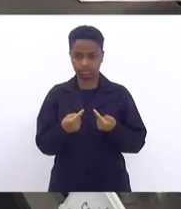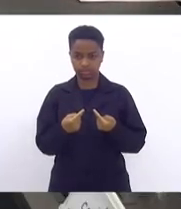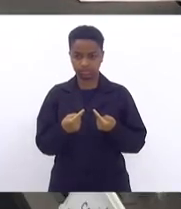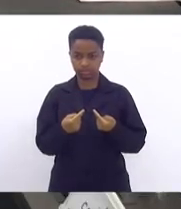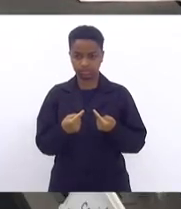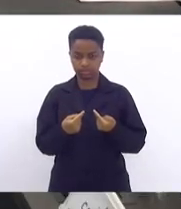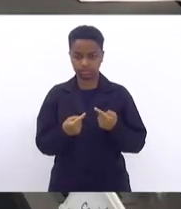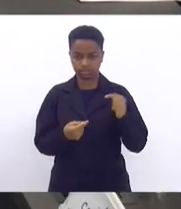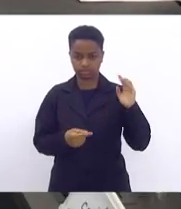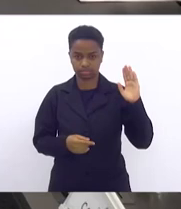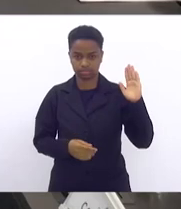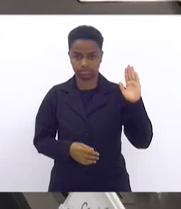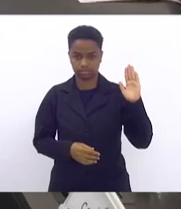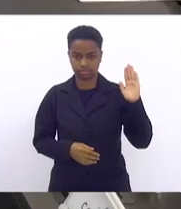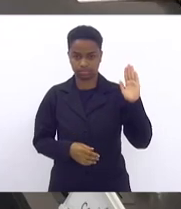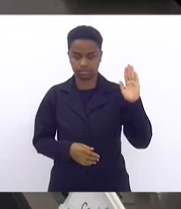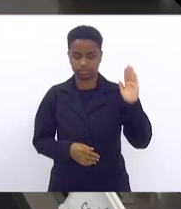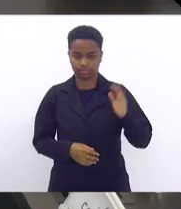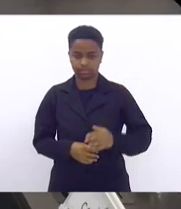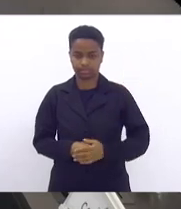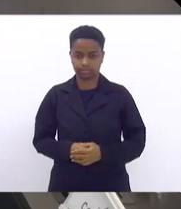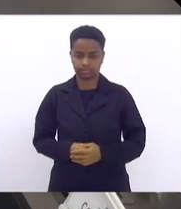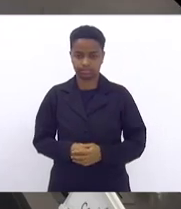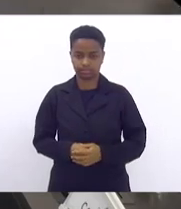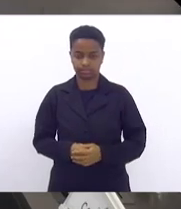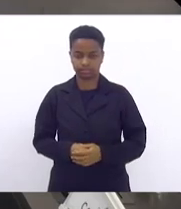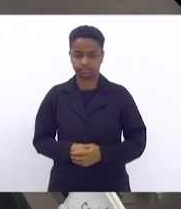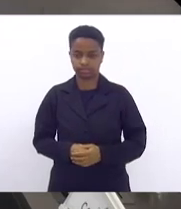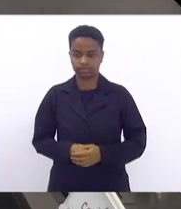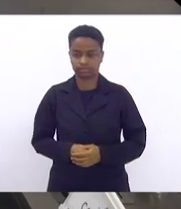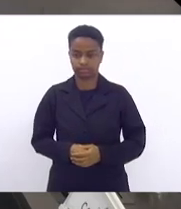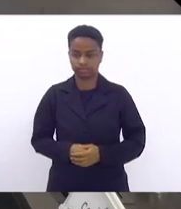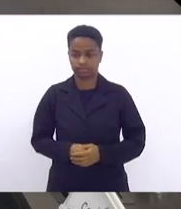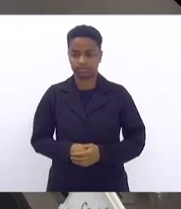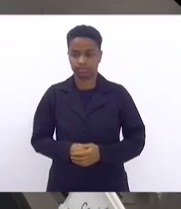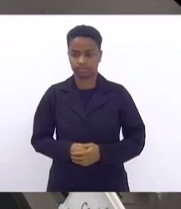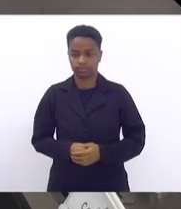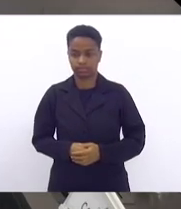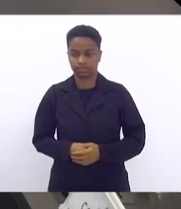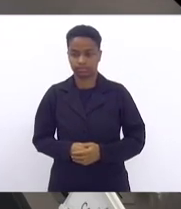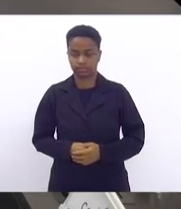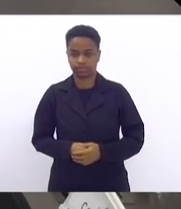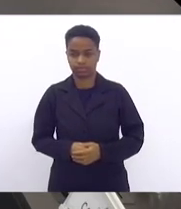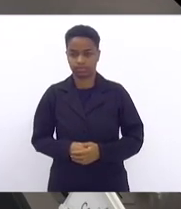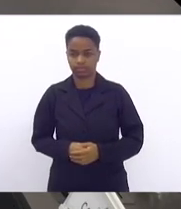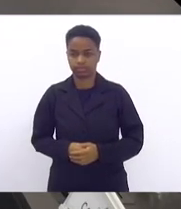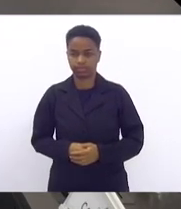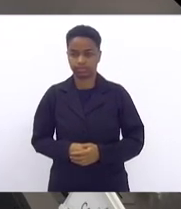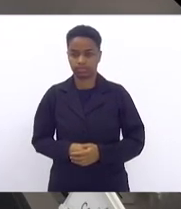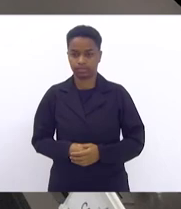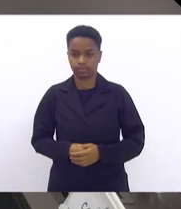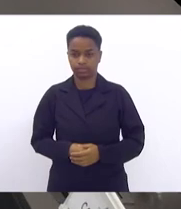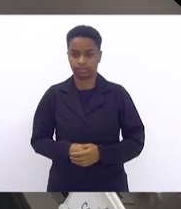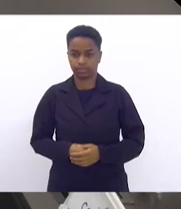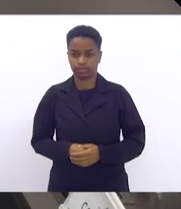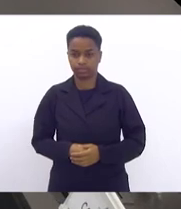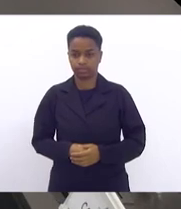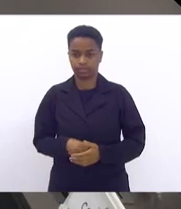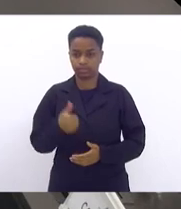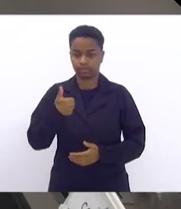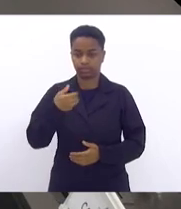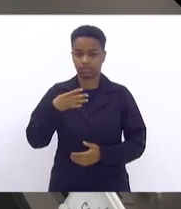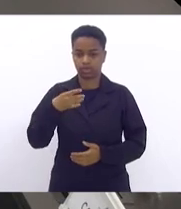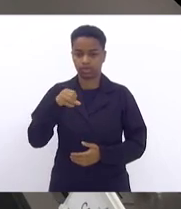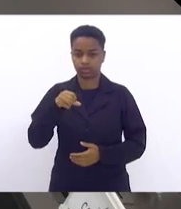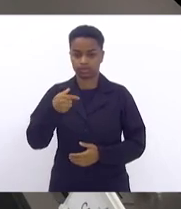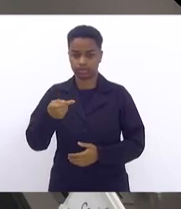21. Pois não. Onde é que está escrito? É o projeto